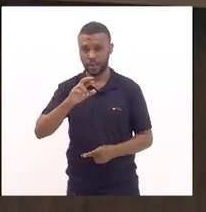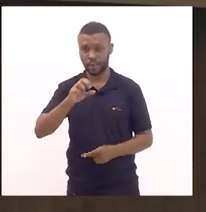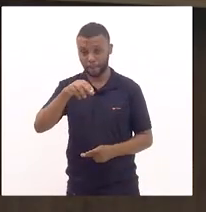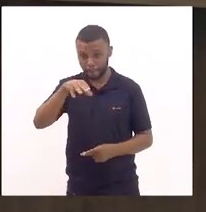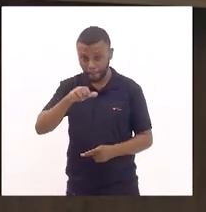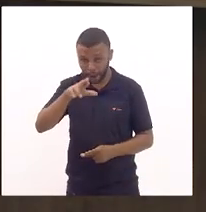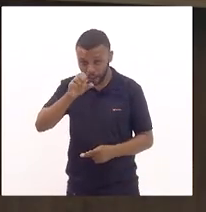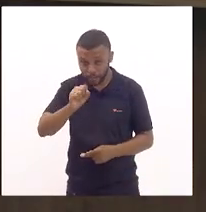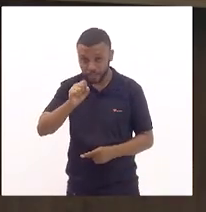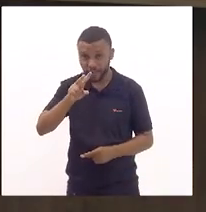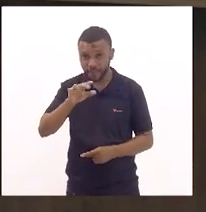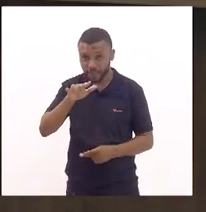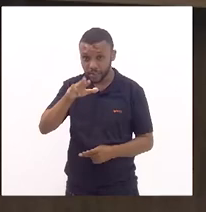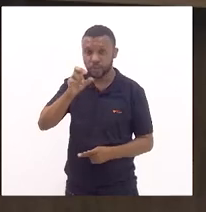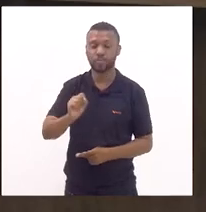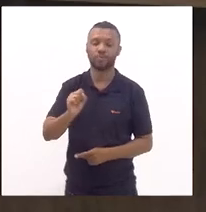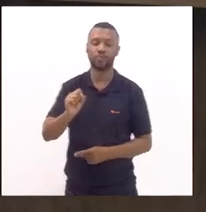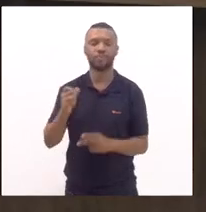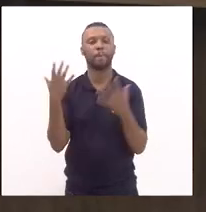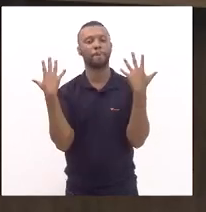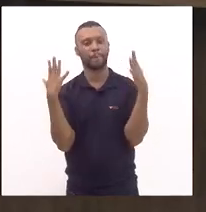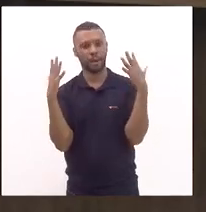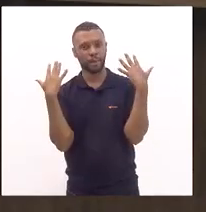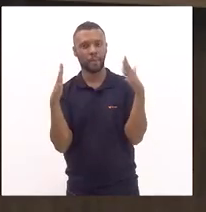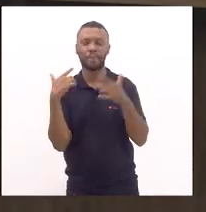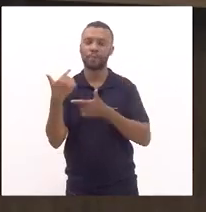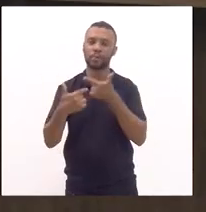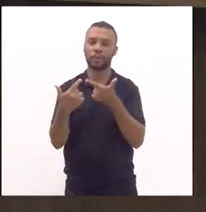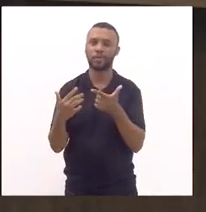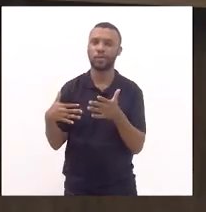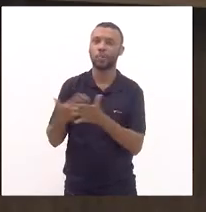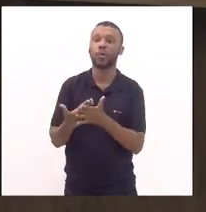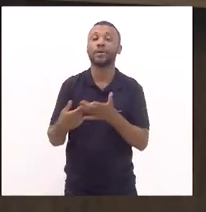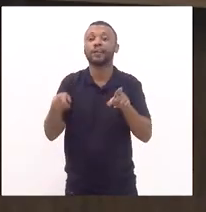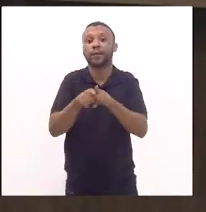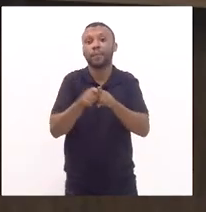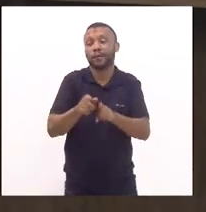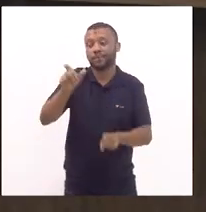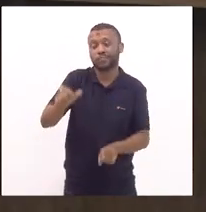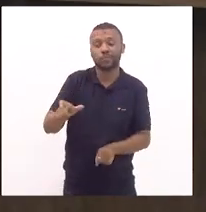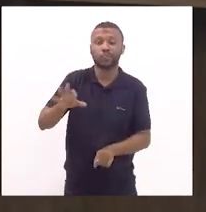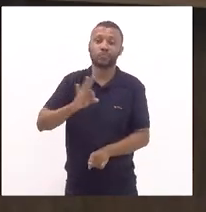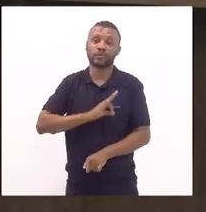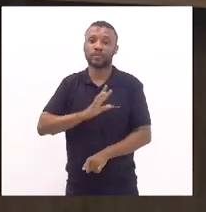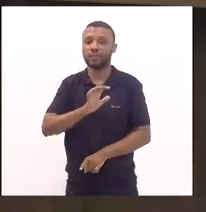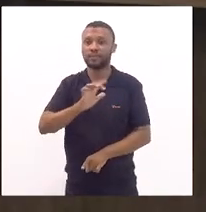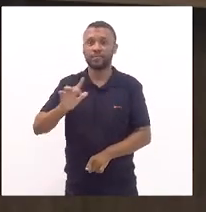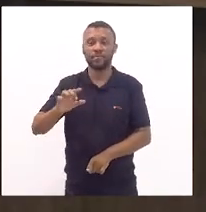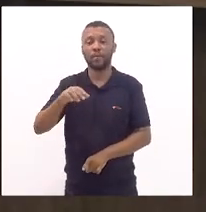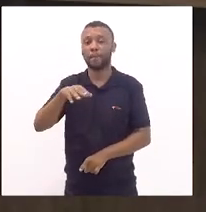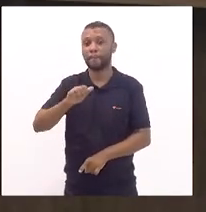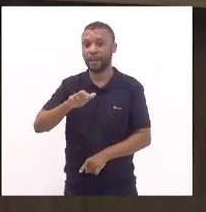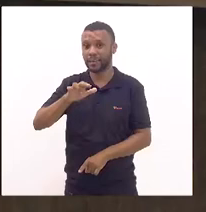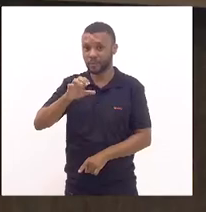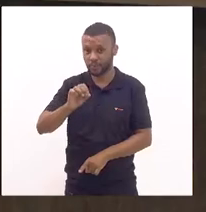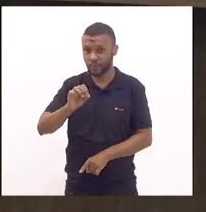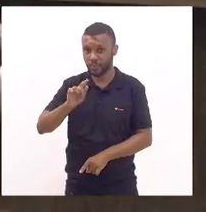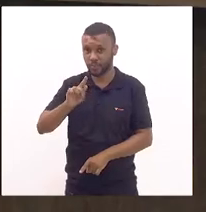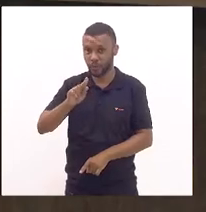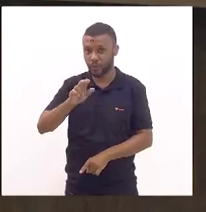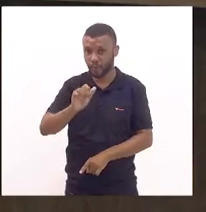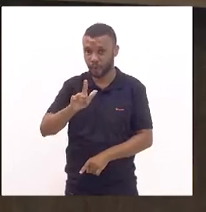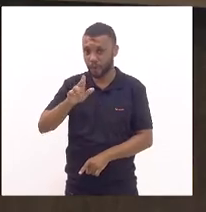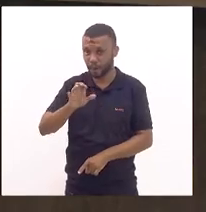Marcos Vinícius. Parabéns pelo trabalho e por tudo que vem fazendo. E do lado, o policial civil Márcio Galberto, sempre presente também. Então, é a Polícia